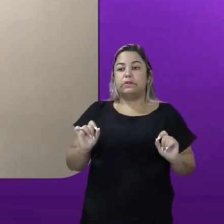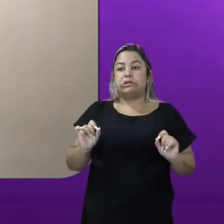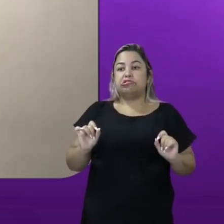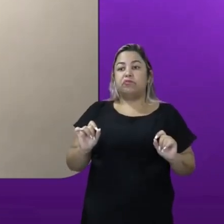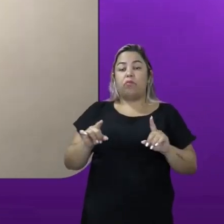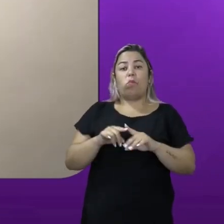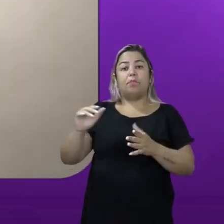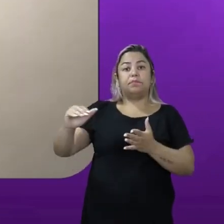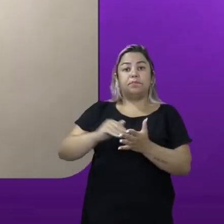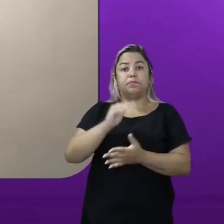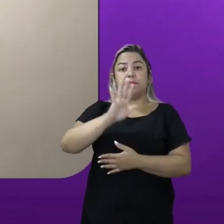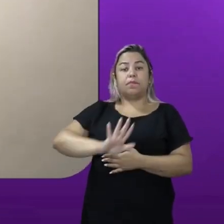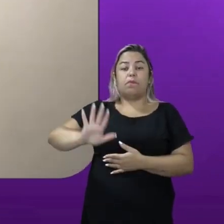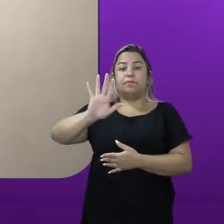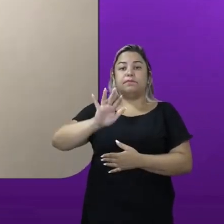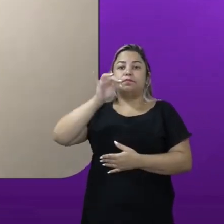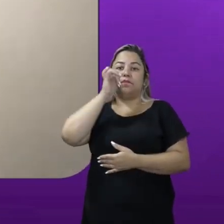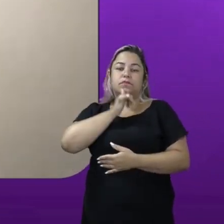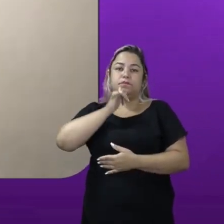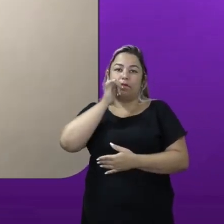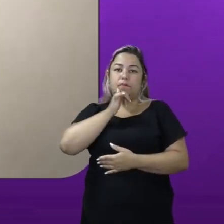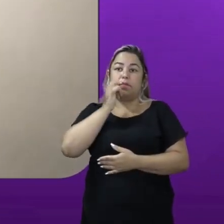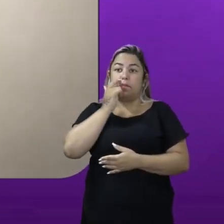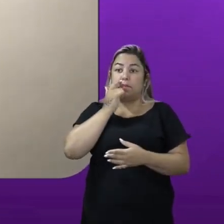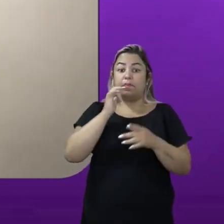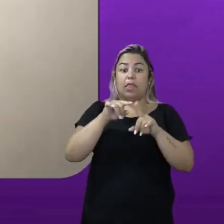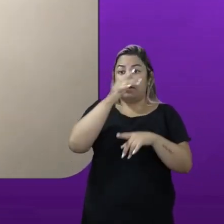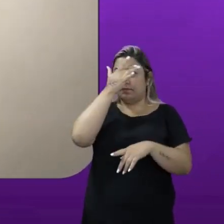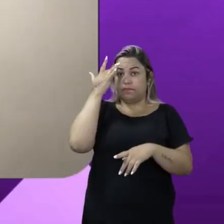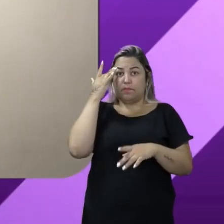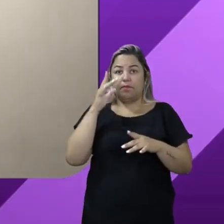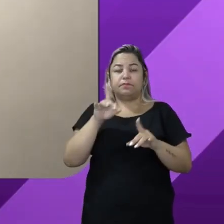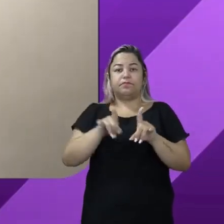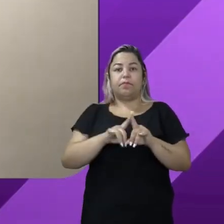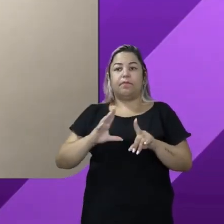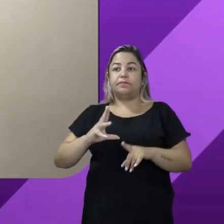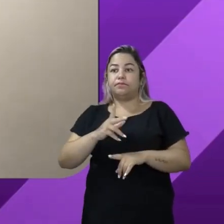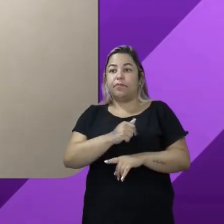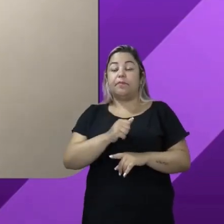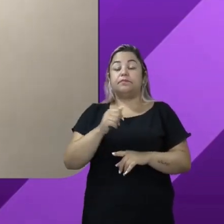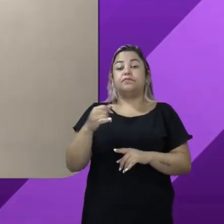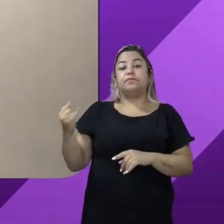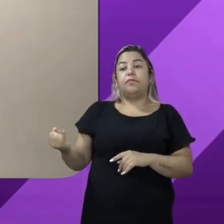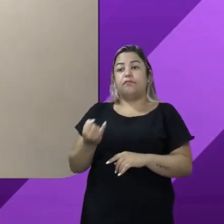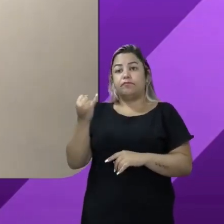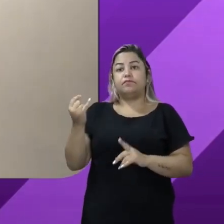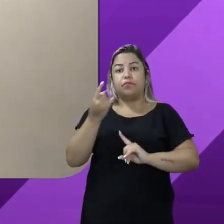uma Secretaria Nacional de Mulheres que tenha um olhar para a população trans do ponto de vista de estruturar a política pública. Porque eu acho que é fundamental